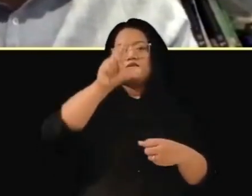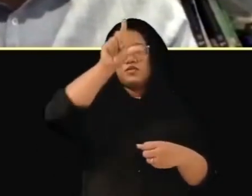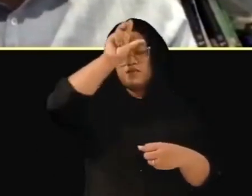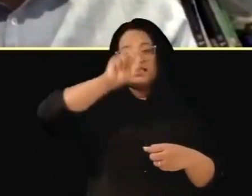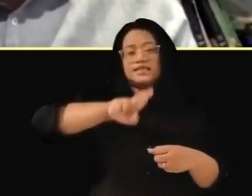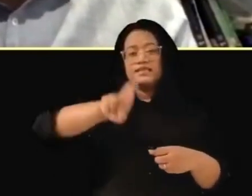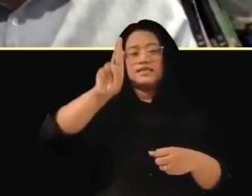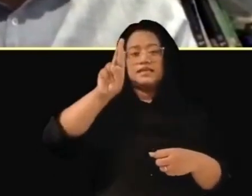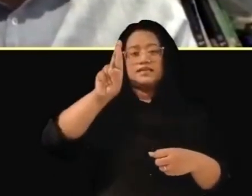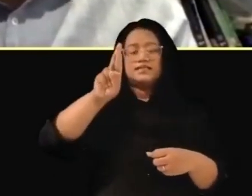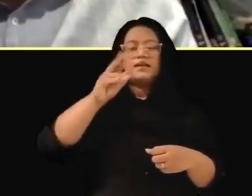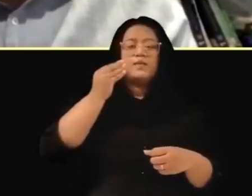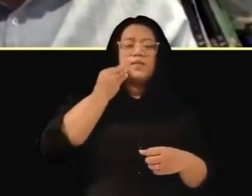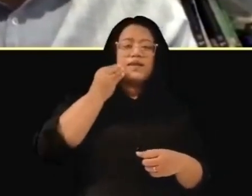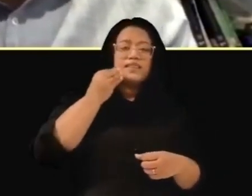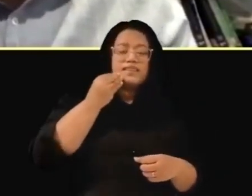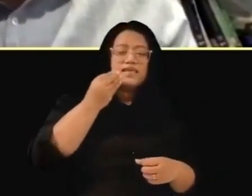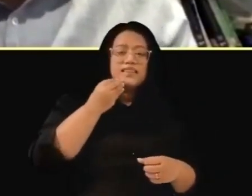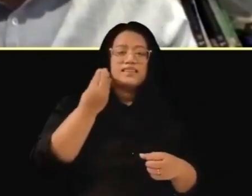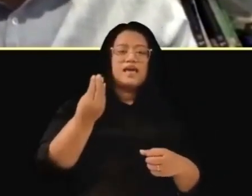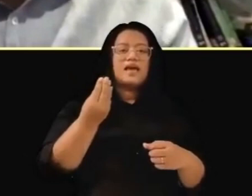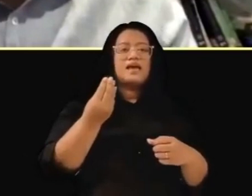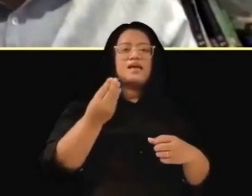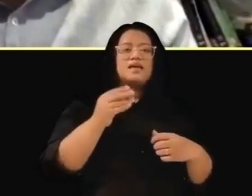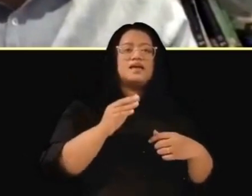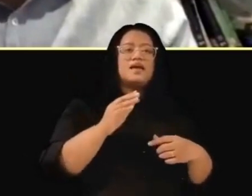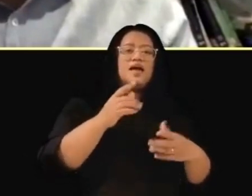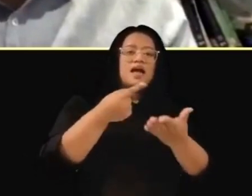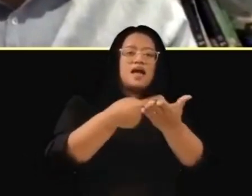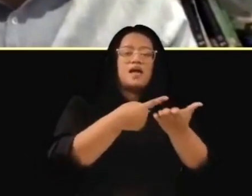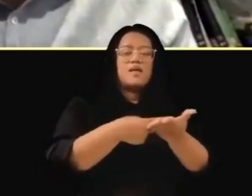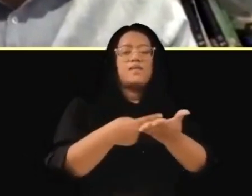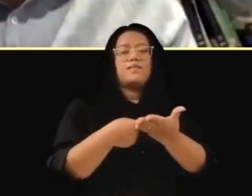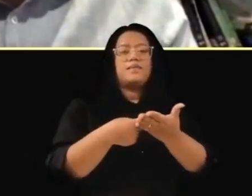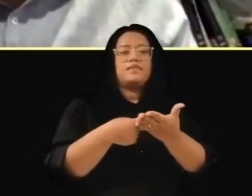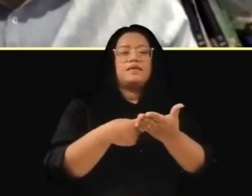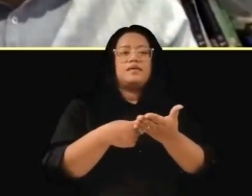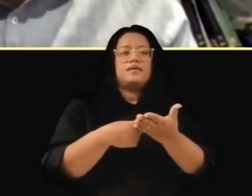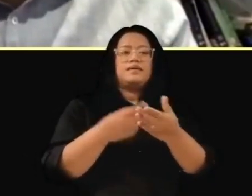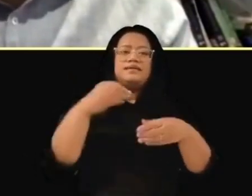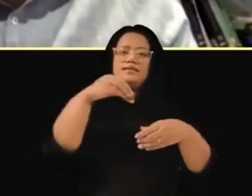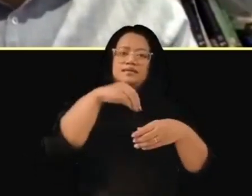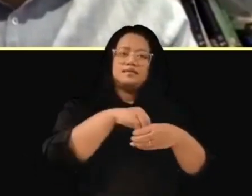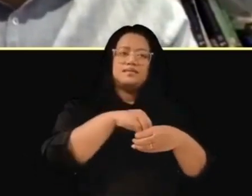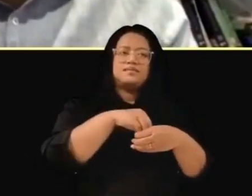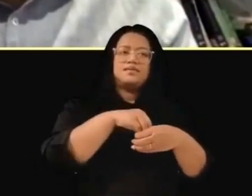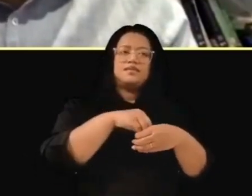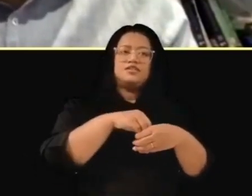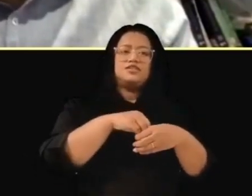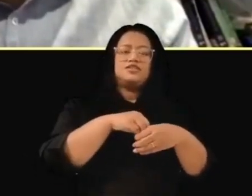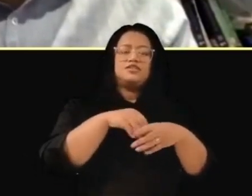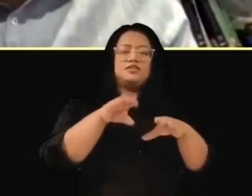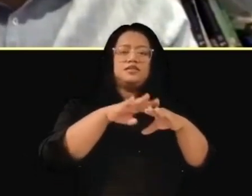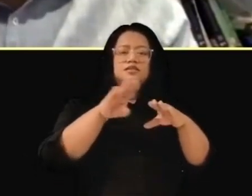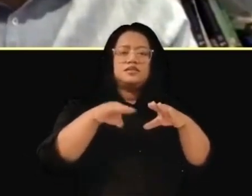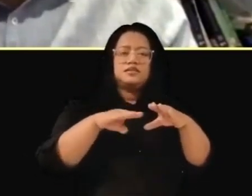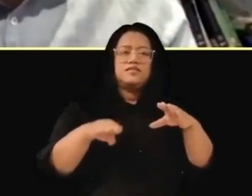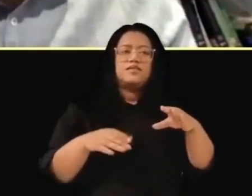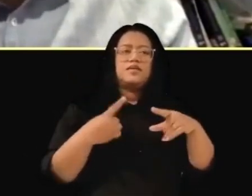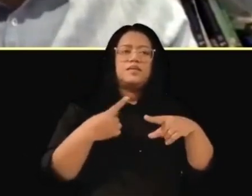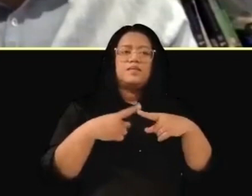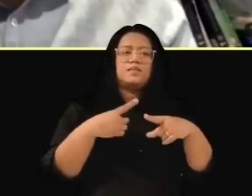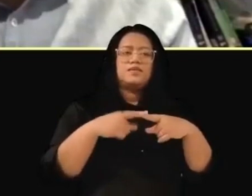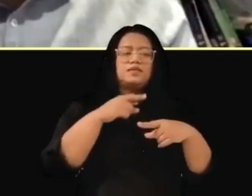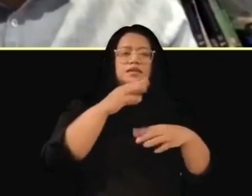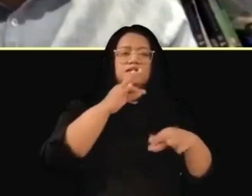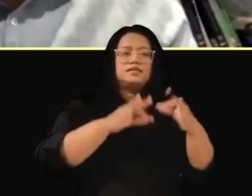por exemplo, tentar arbitrar, né, tentar chegar a algum acordo internamente às nossas esferas, porque temos que chegar ao Tribunal de Haia quando nós